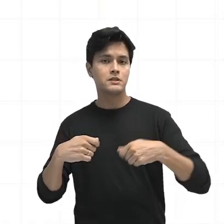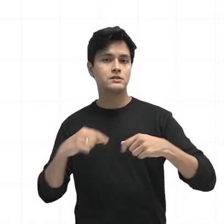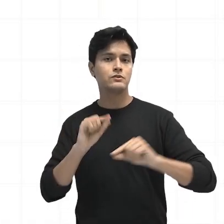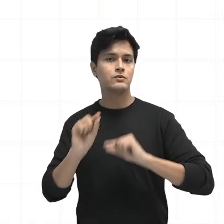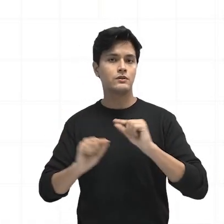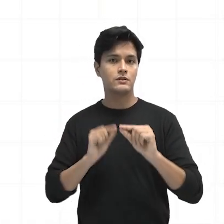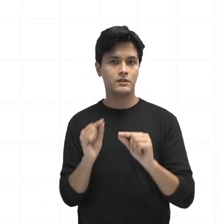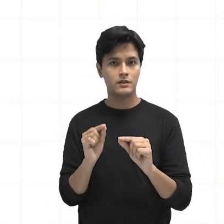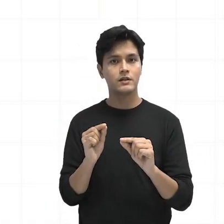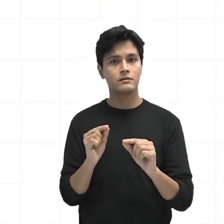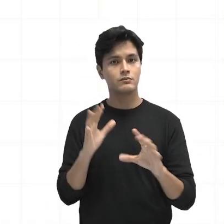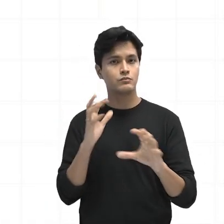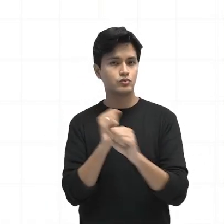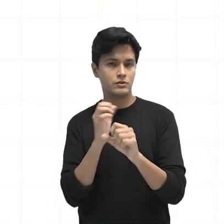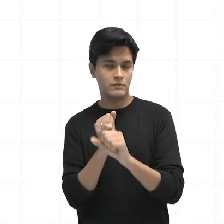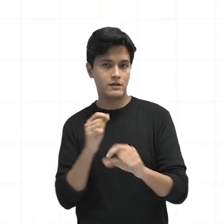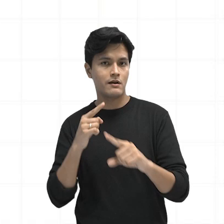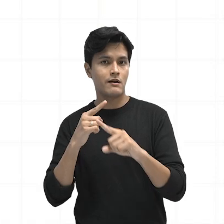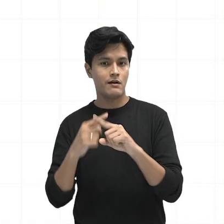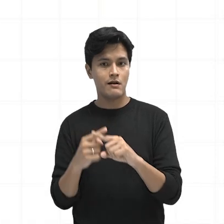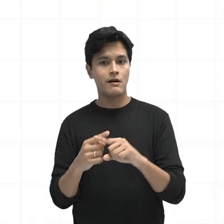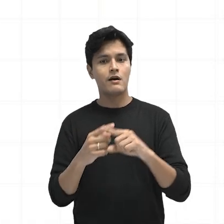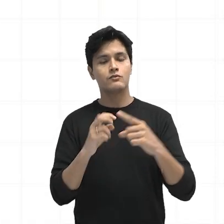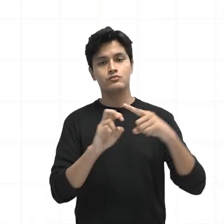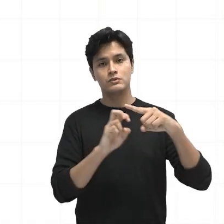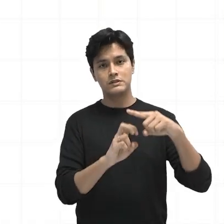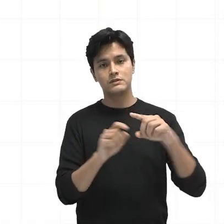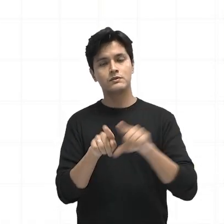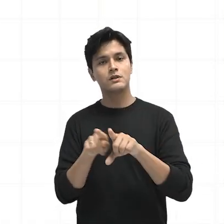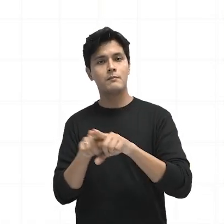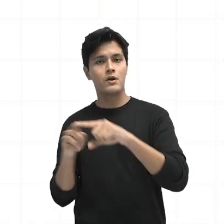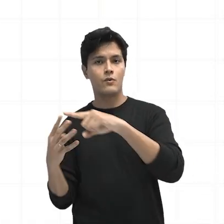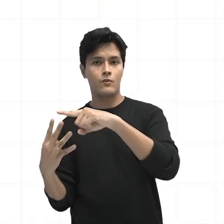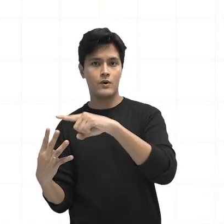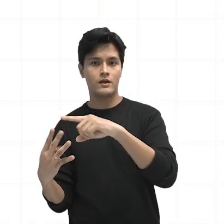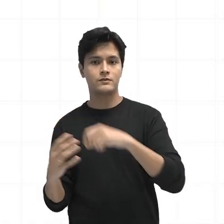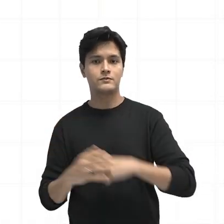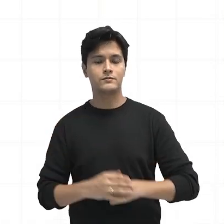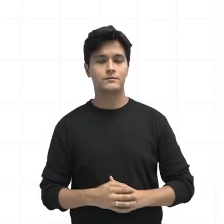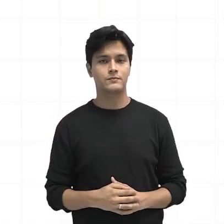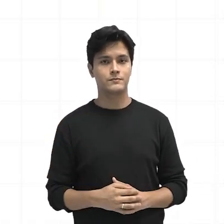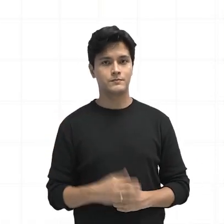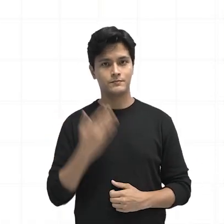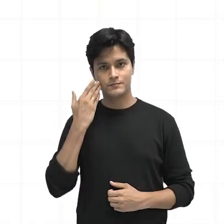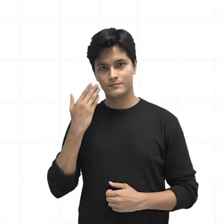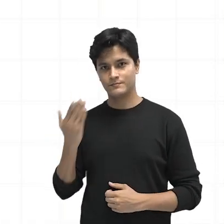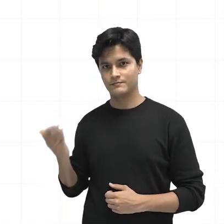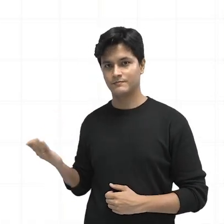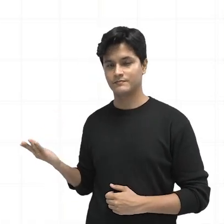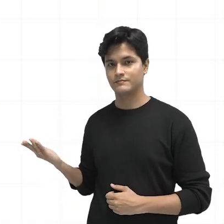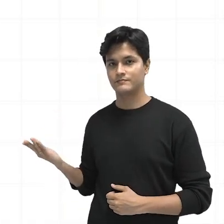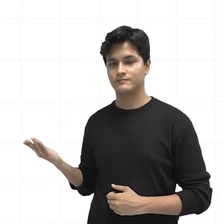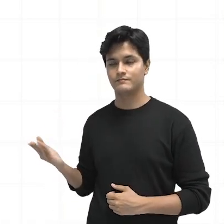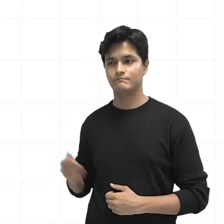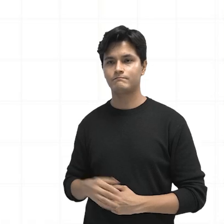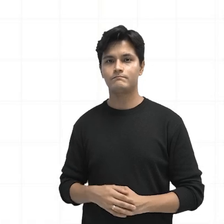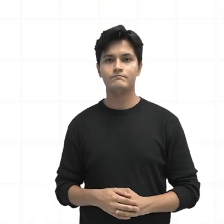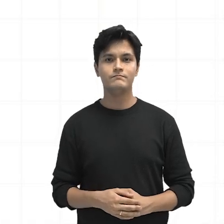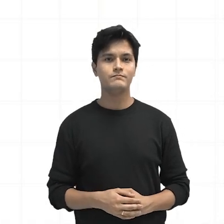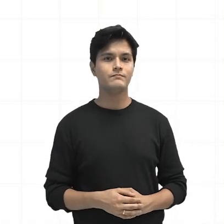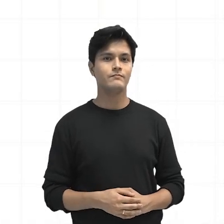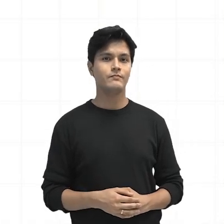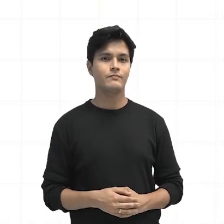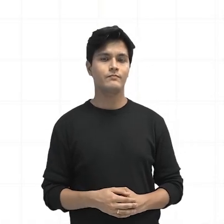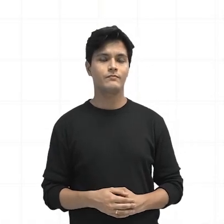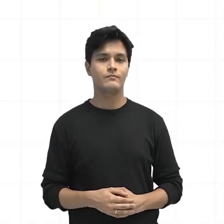outros dois. 9 vezes 5 é 45. Beleza, pessoal? Tranquilo aí? E agora vamos lá,